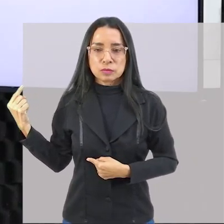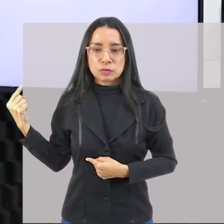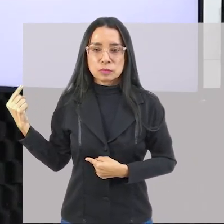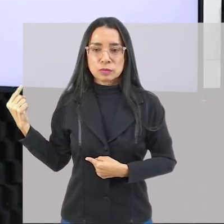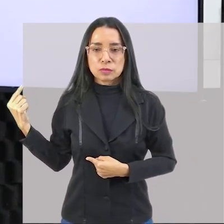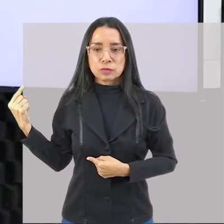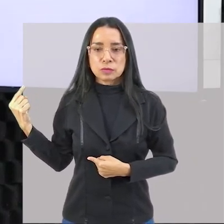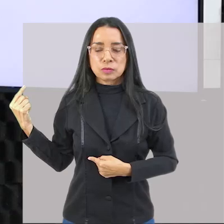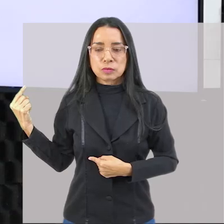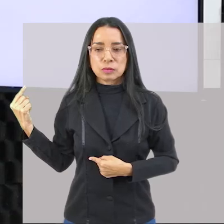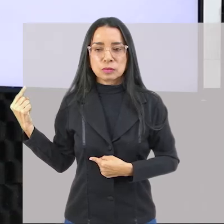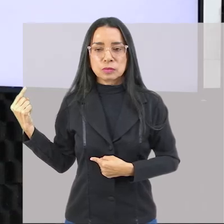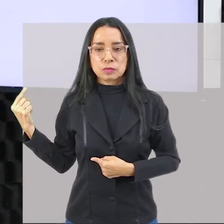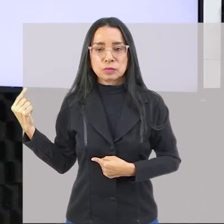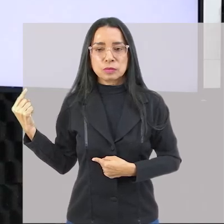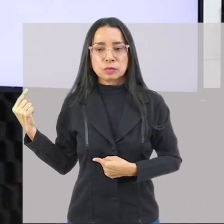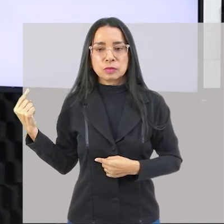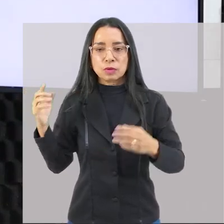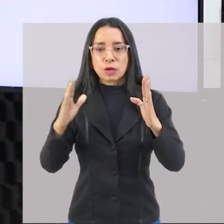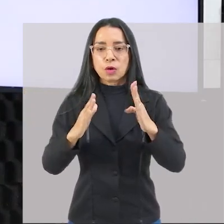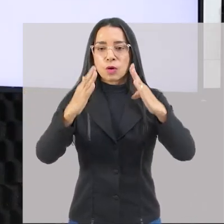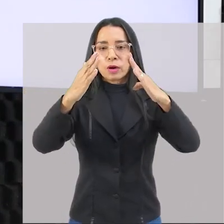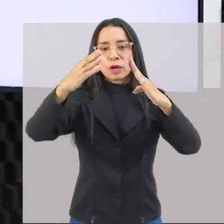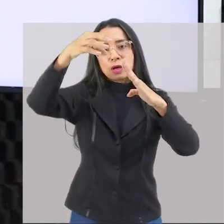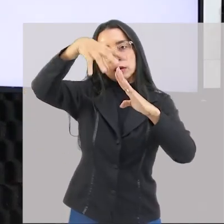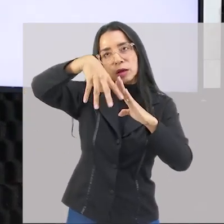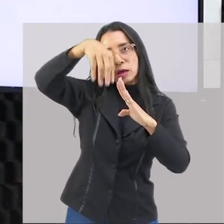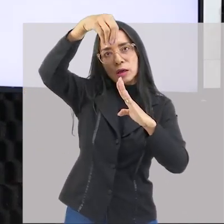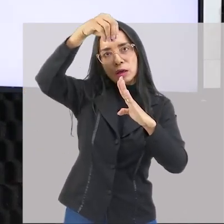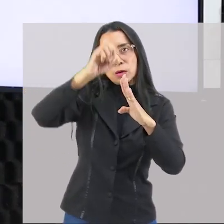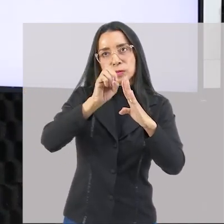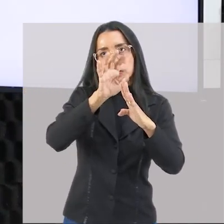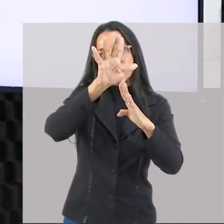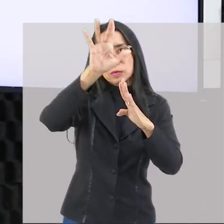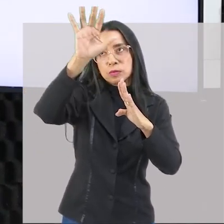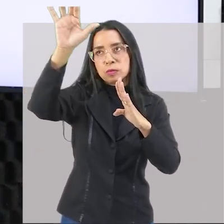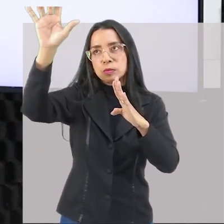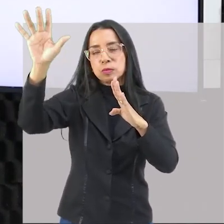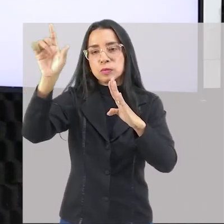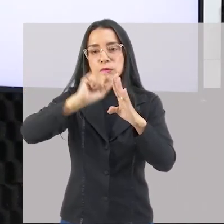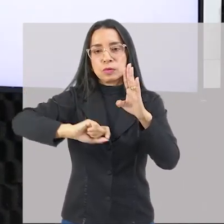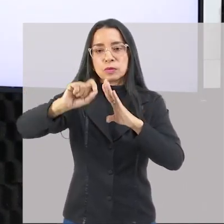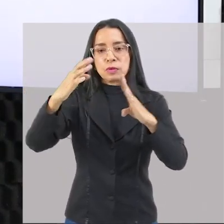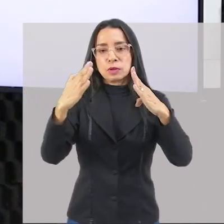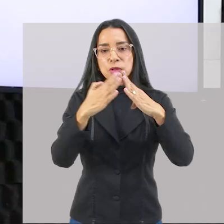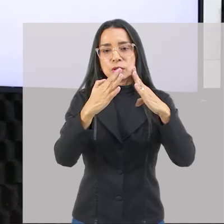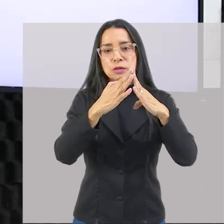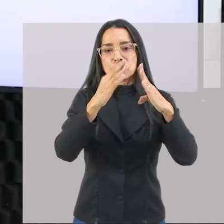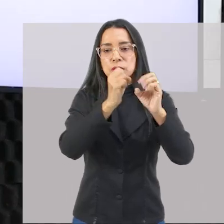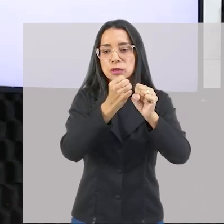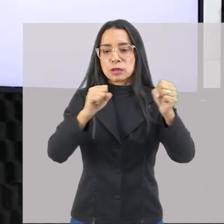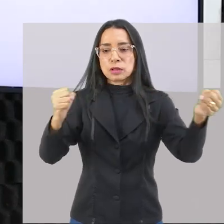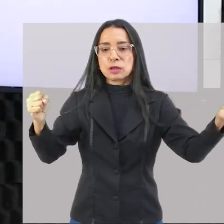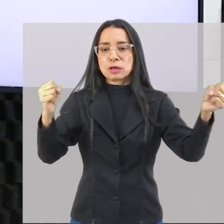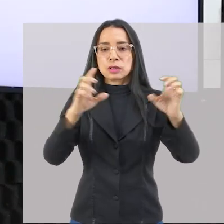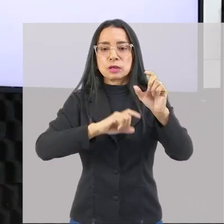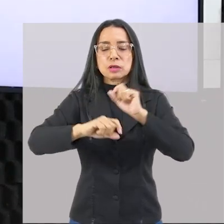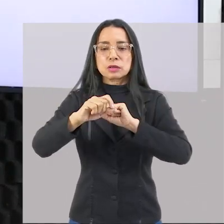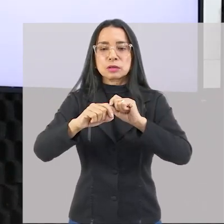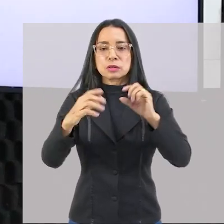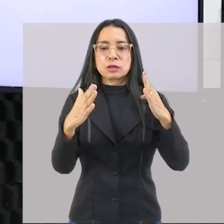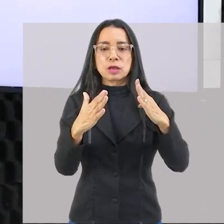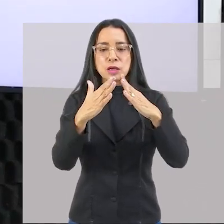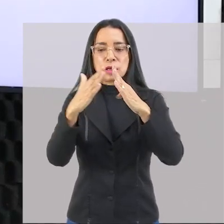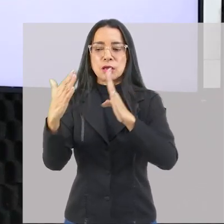uma chaminé no caso, pode até ser, não é uma fábrica, é uma casa com chaminé mesmo. Outra casa, as casas são grandes, então são